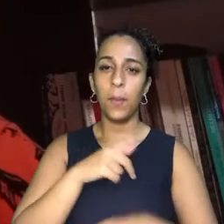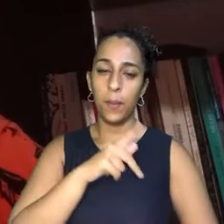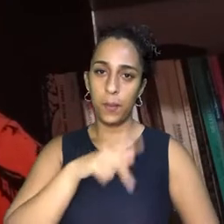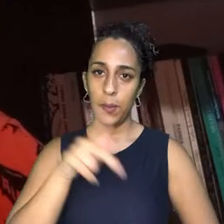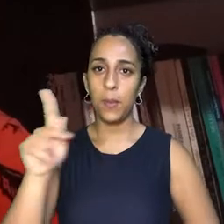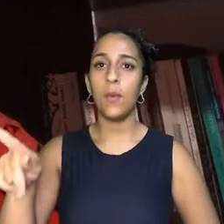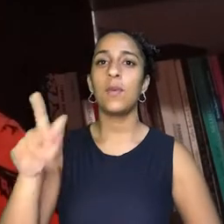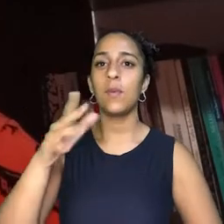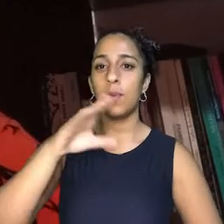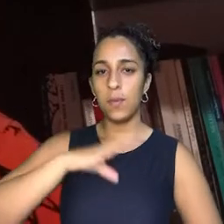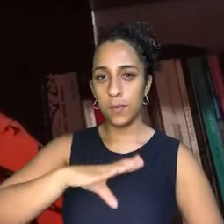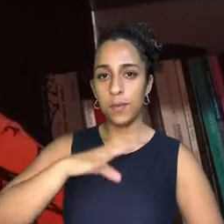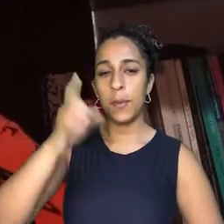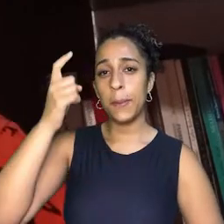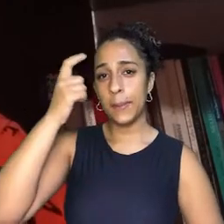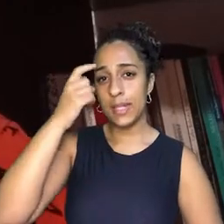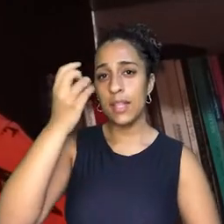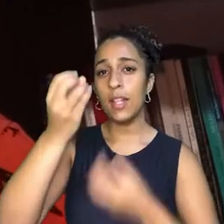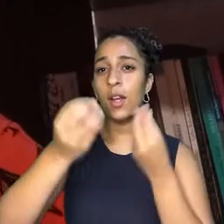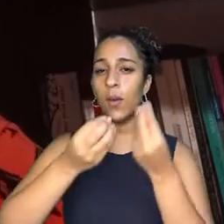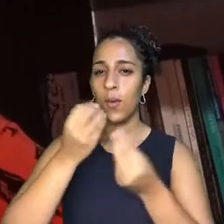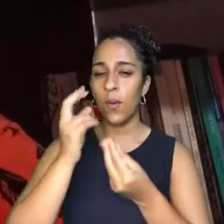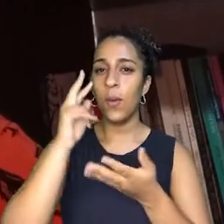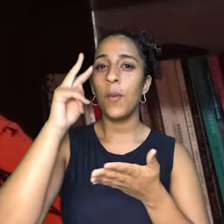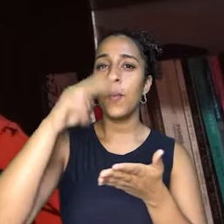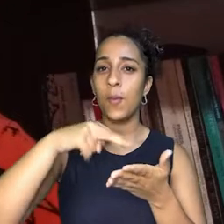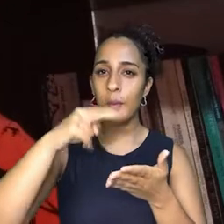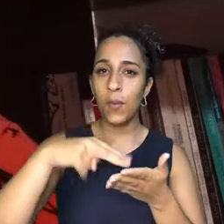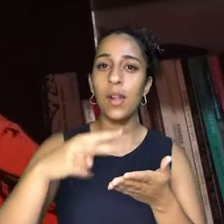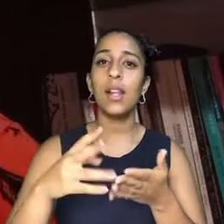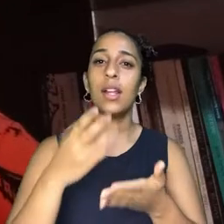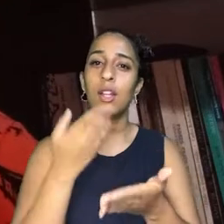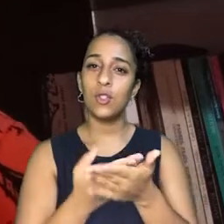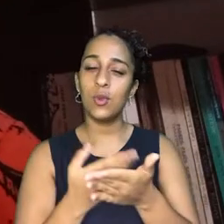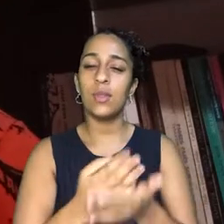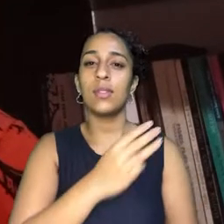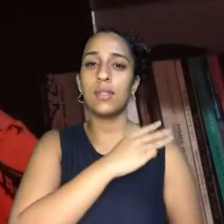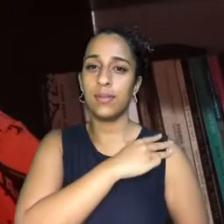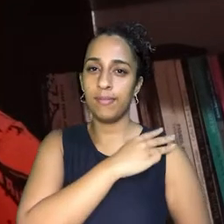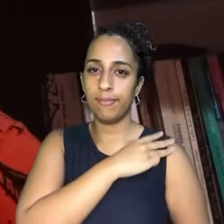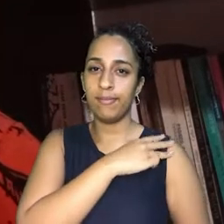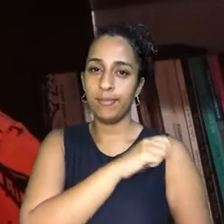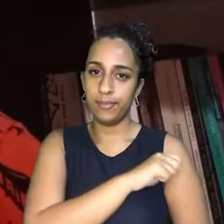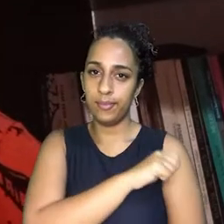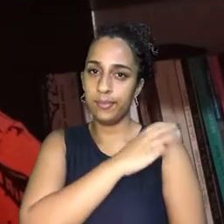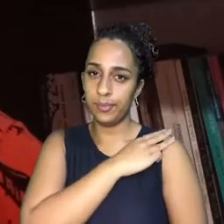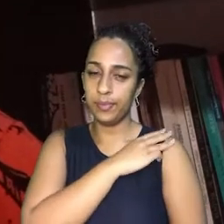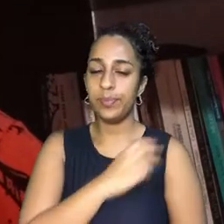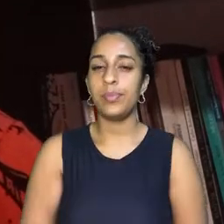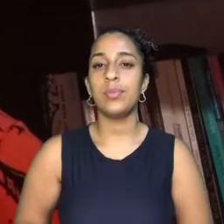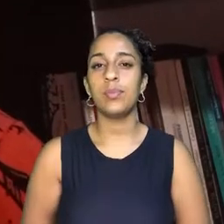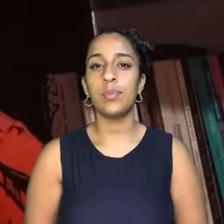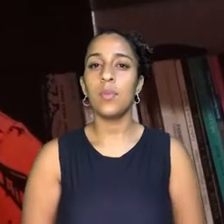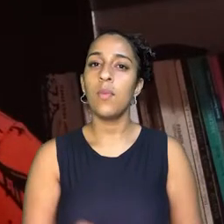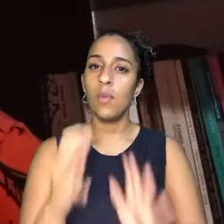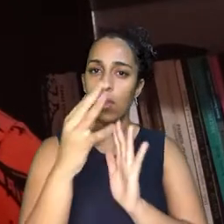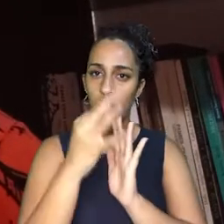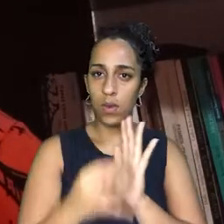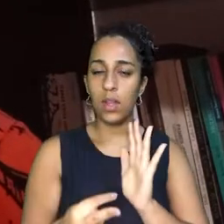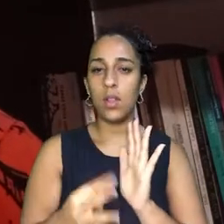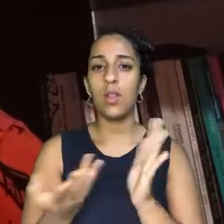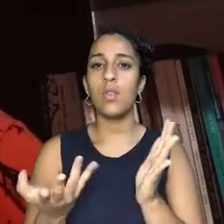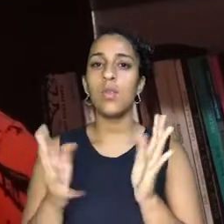portuguesa pensar técnicas de leitura para os estudantes do ensino médio o artigo aborda o